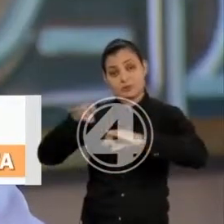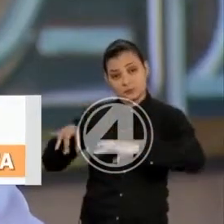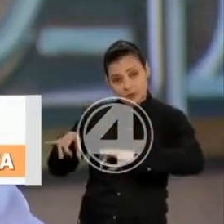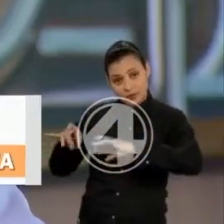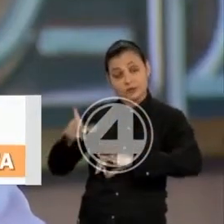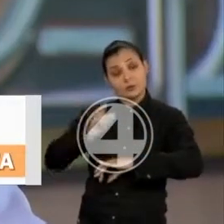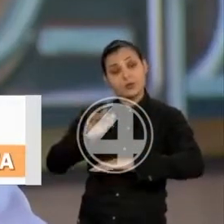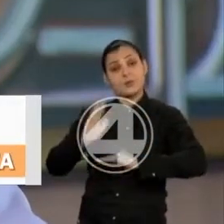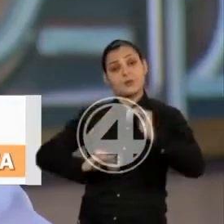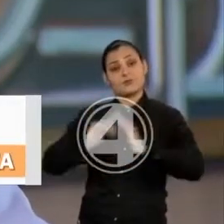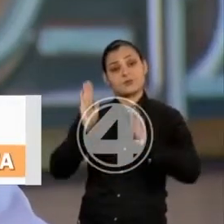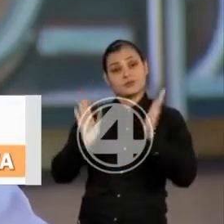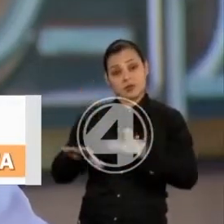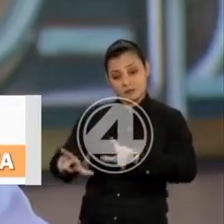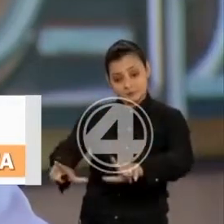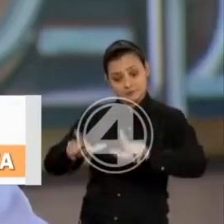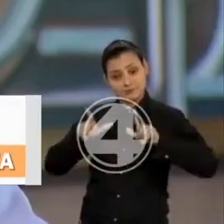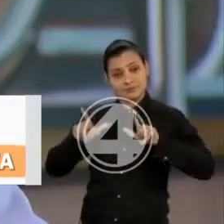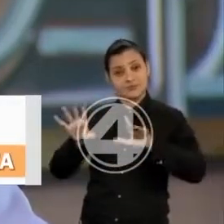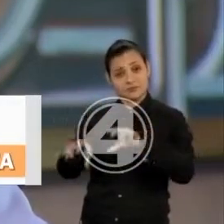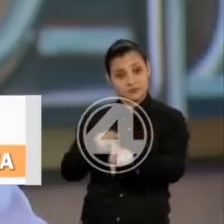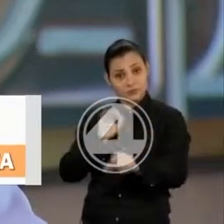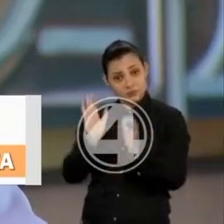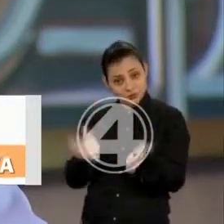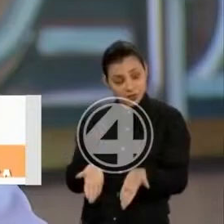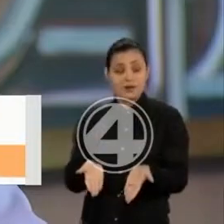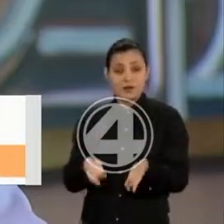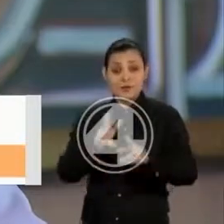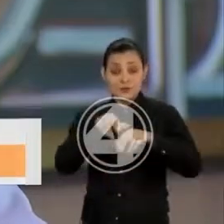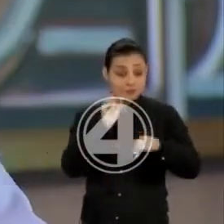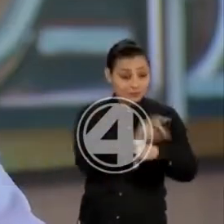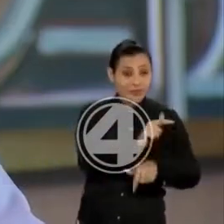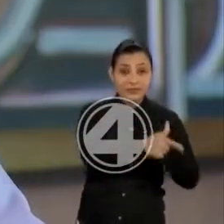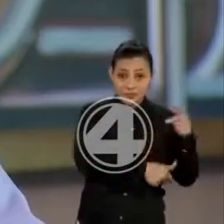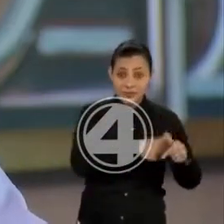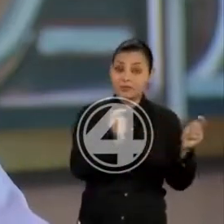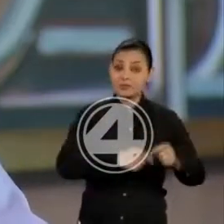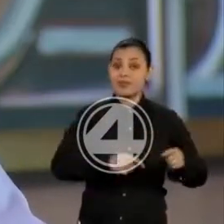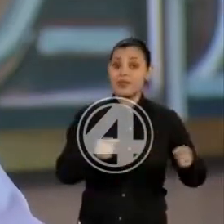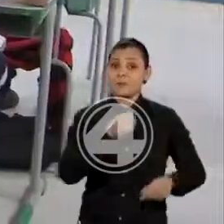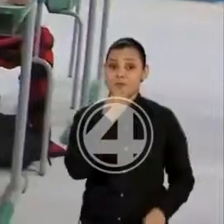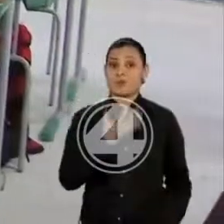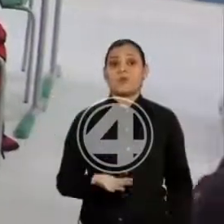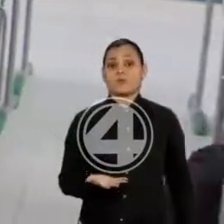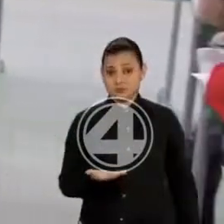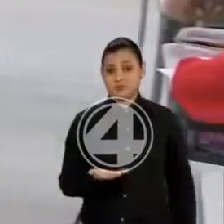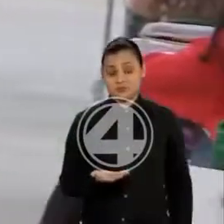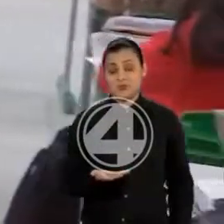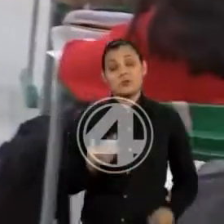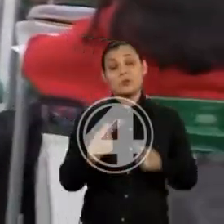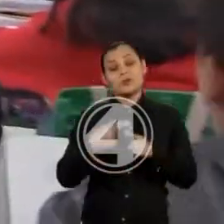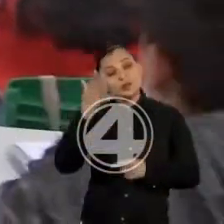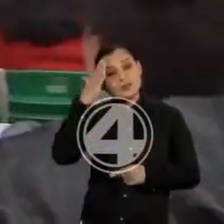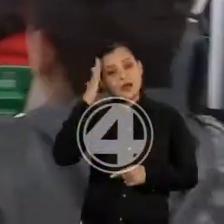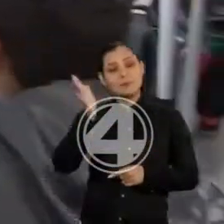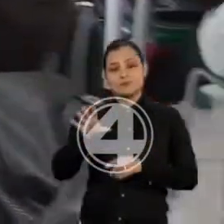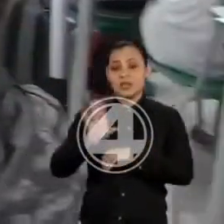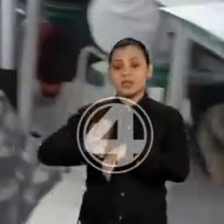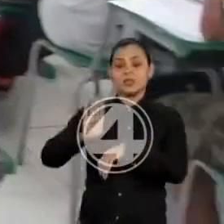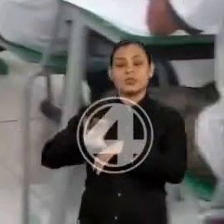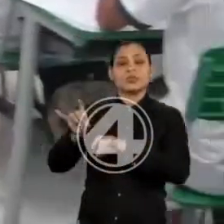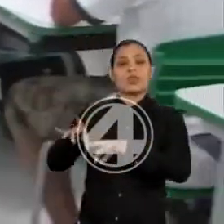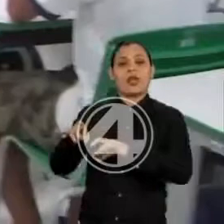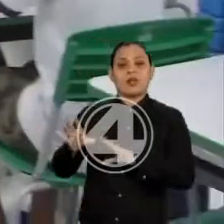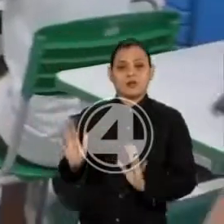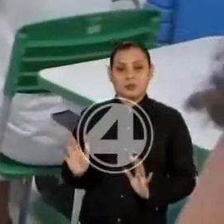uma profissão. Se ele quiser ingressar no mercado de trabalho, ele ingressa com vantagem. Ele já sabe o que quer. Não